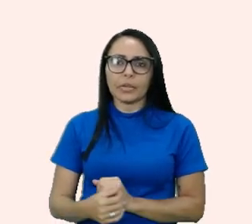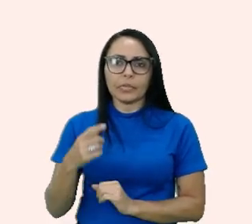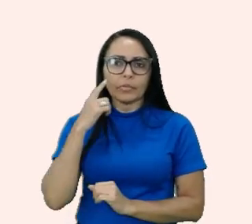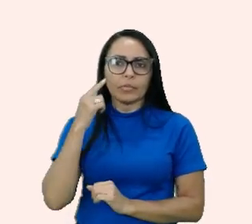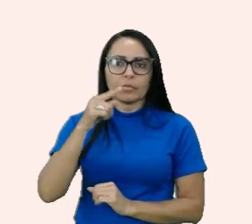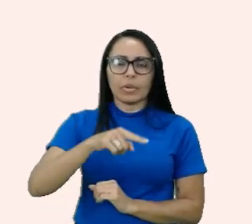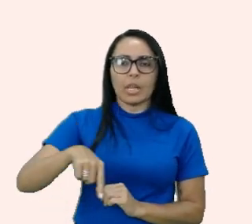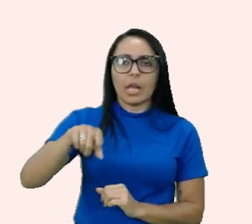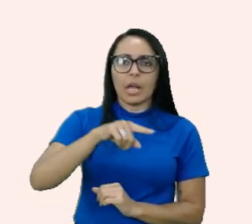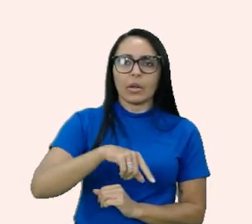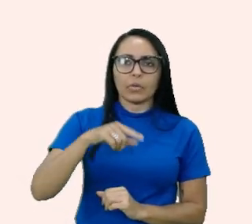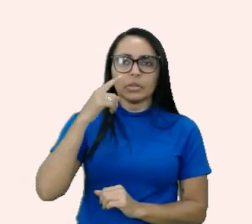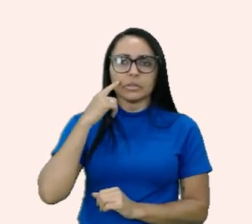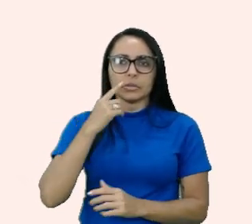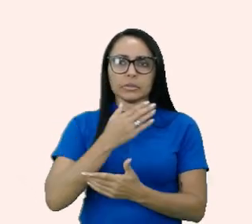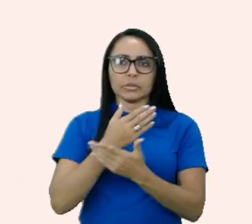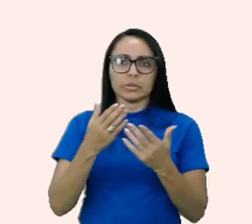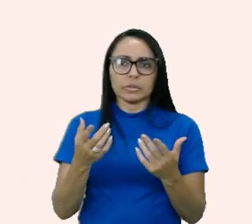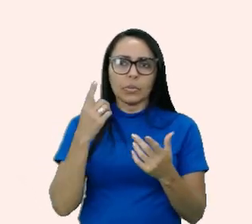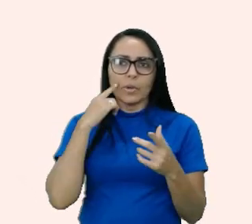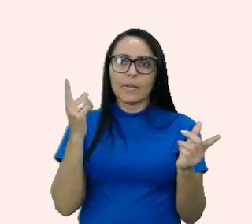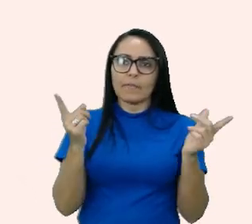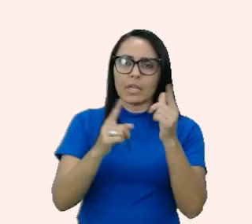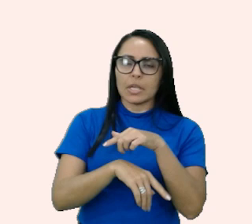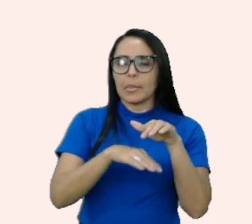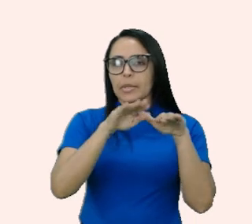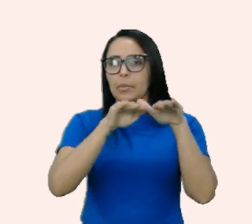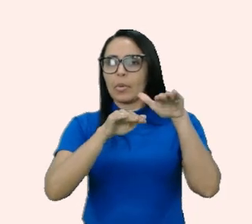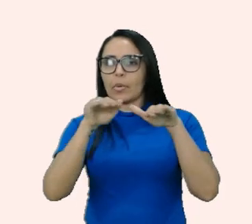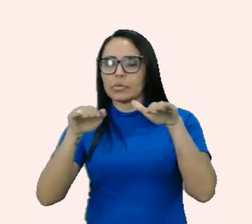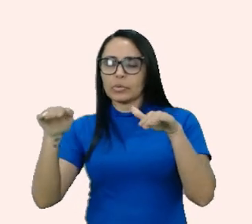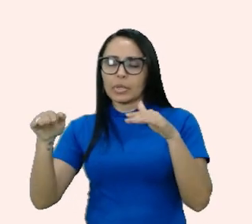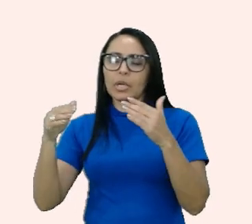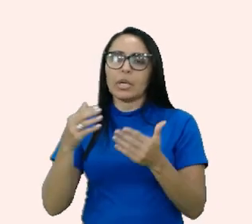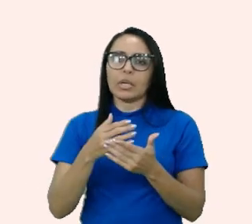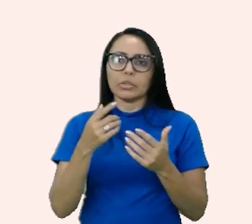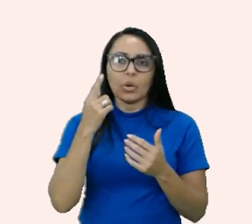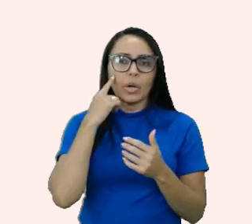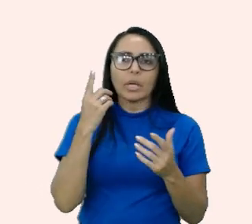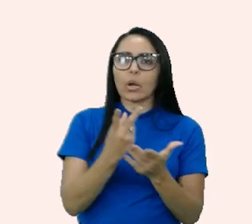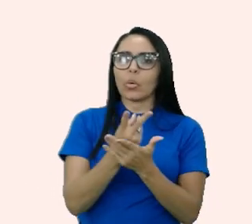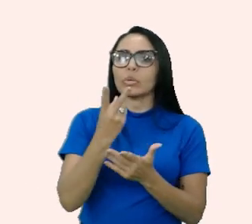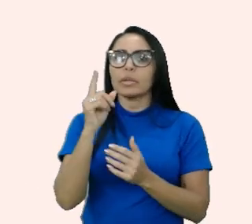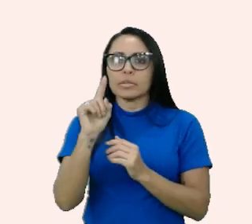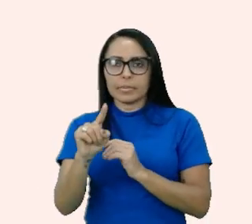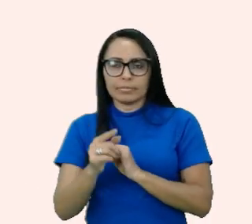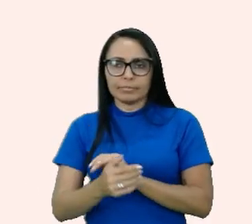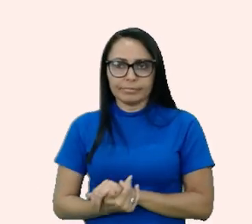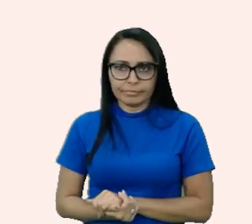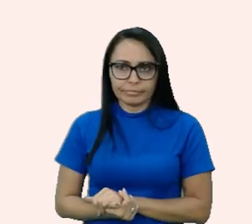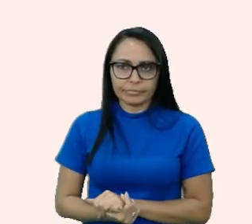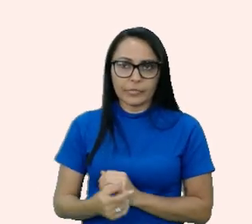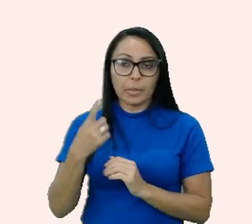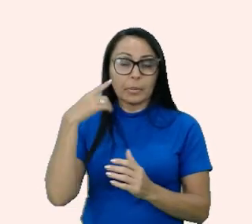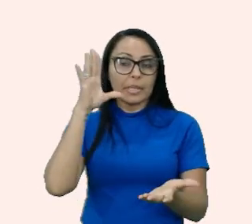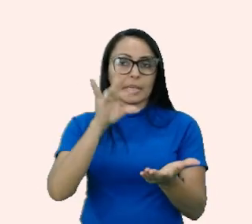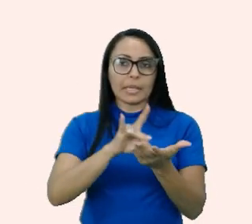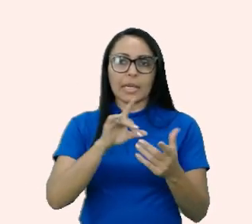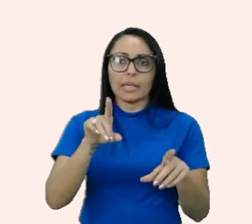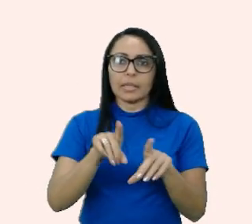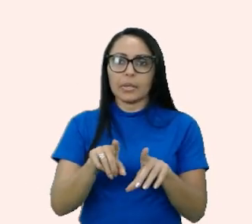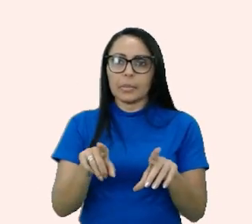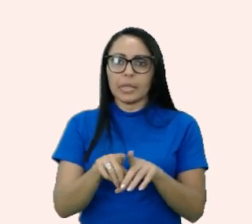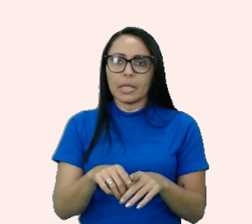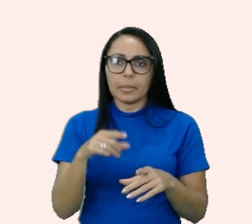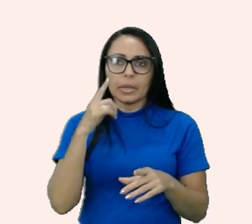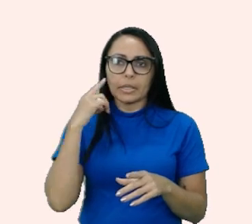ó. Quando as grandezas são inversamente proporcionais, olha o que vai acontecer. Vamos aplicar também a